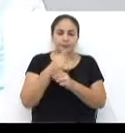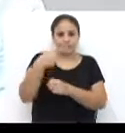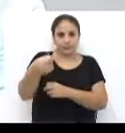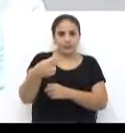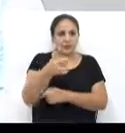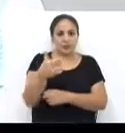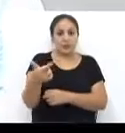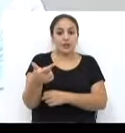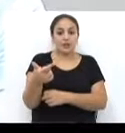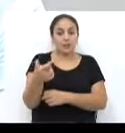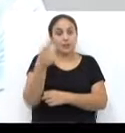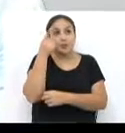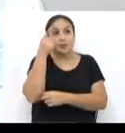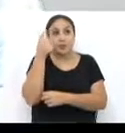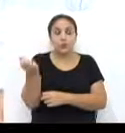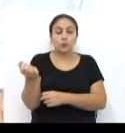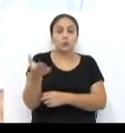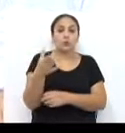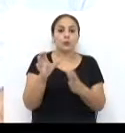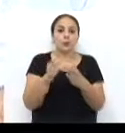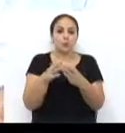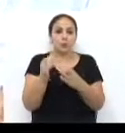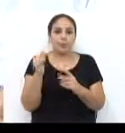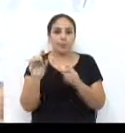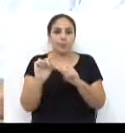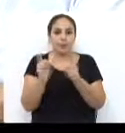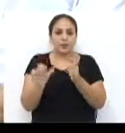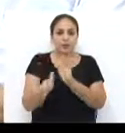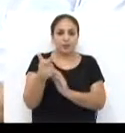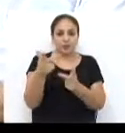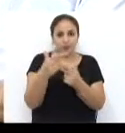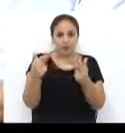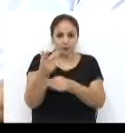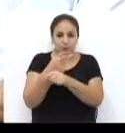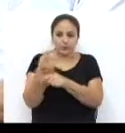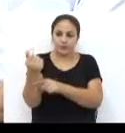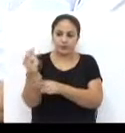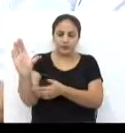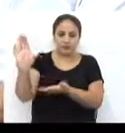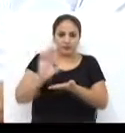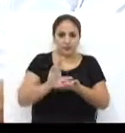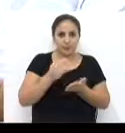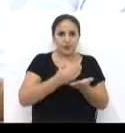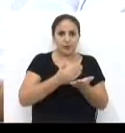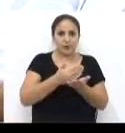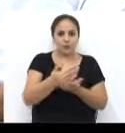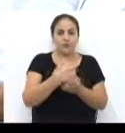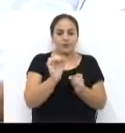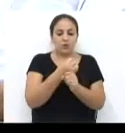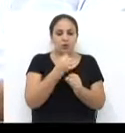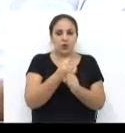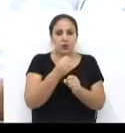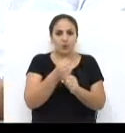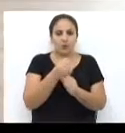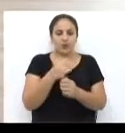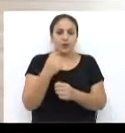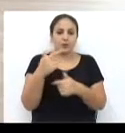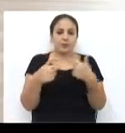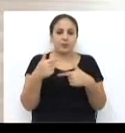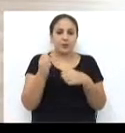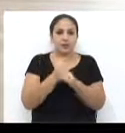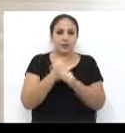não há previsão de um novo grupo, mas que com o primeiro passo, que era a busca de verbas para o início das obras encerrado,